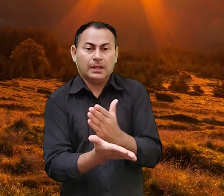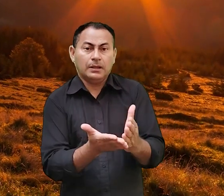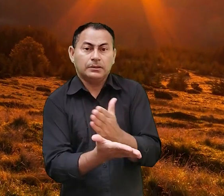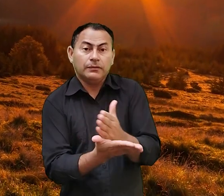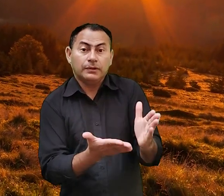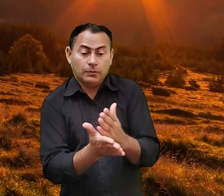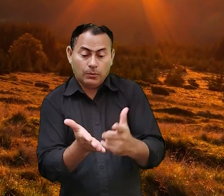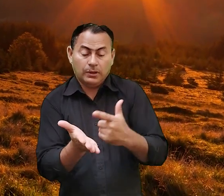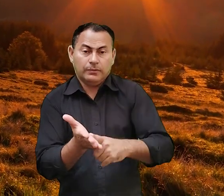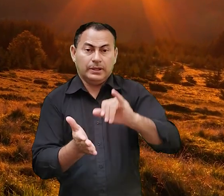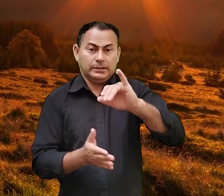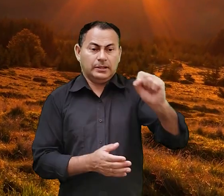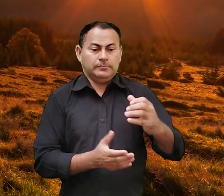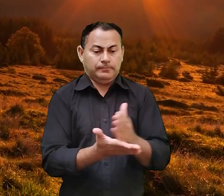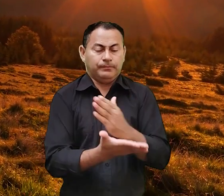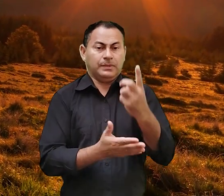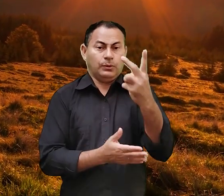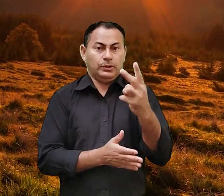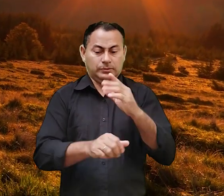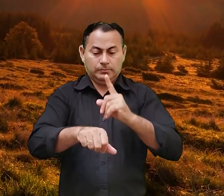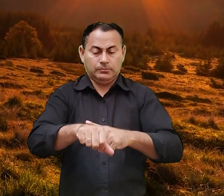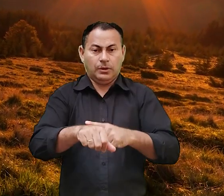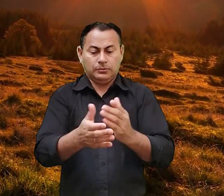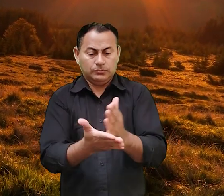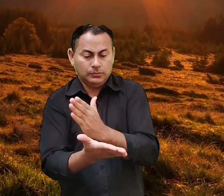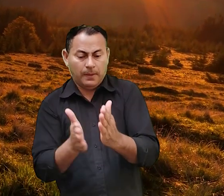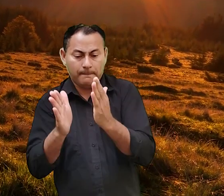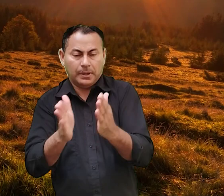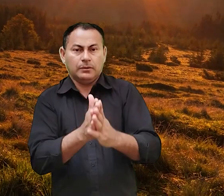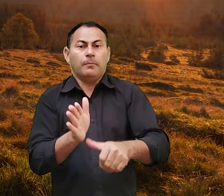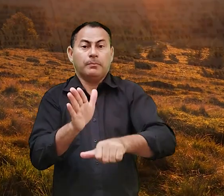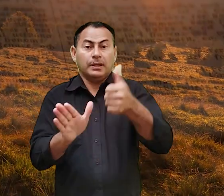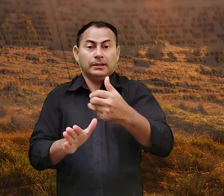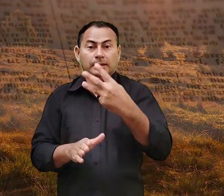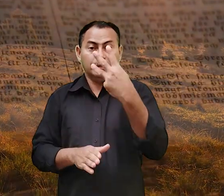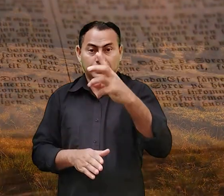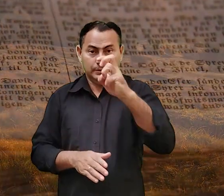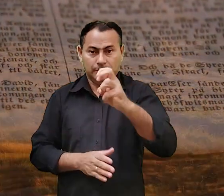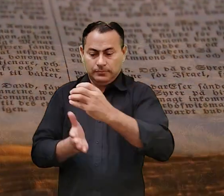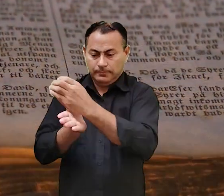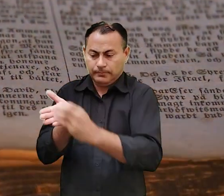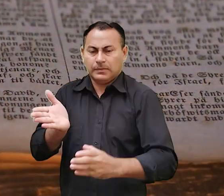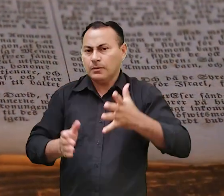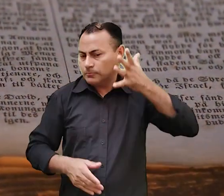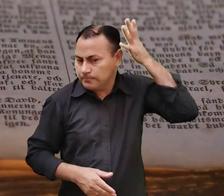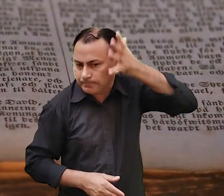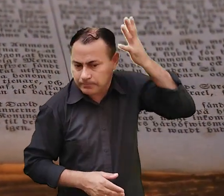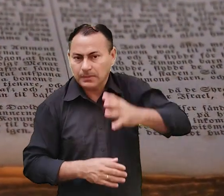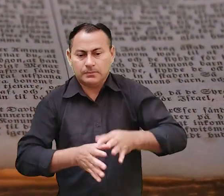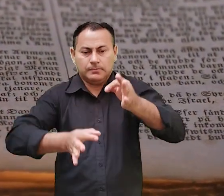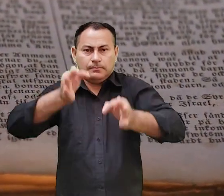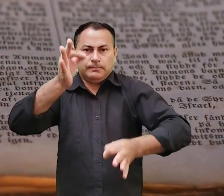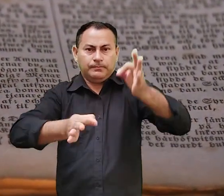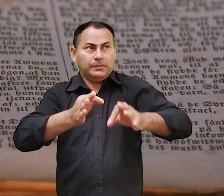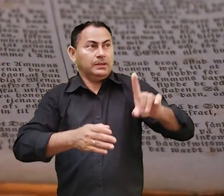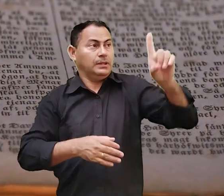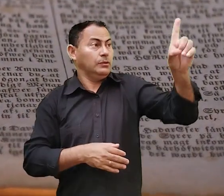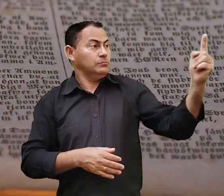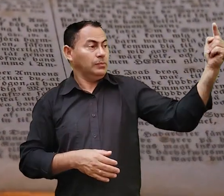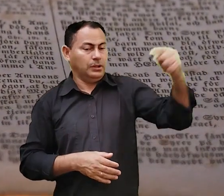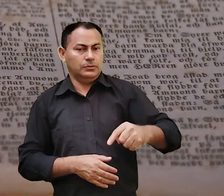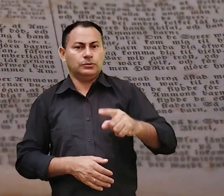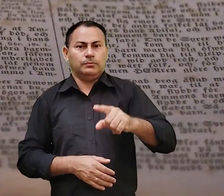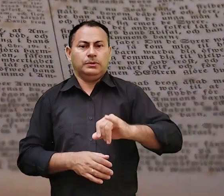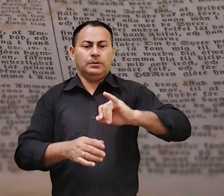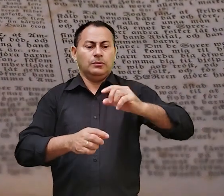de Isaías. Ele é dividido em duas partes. Os primeiros 35 capítulos são sermões sobre o julgamento de Deus